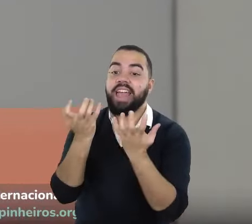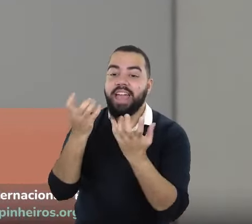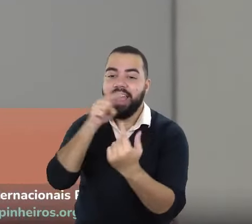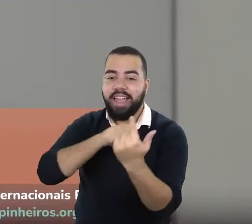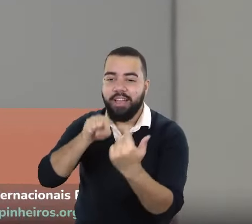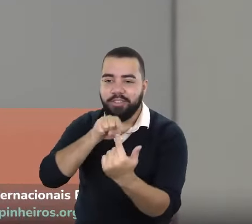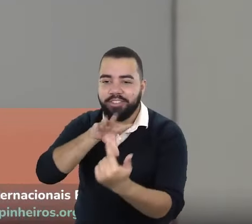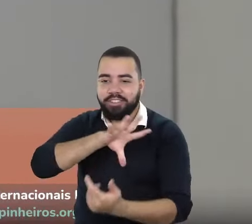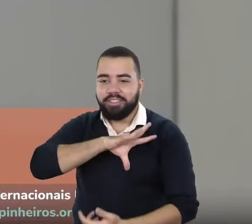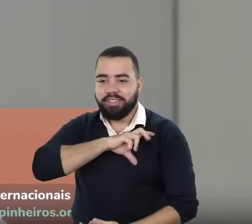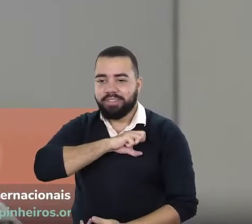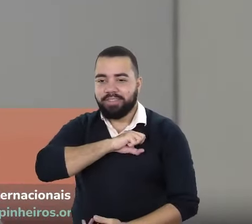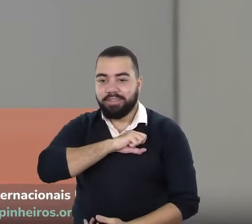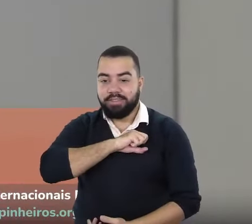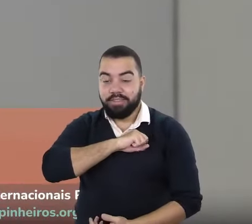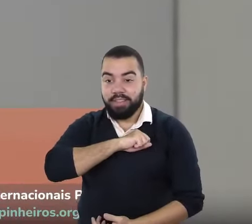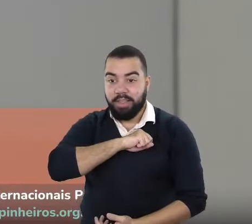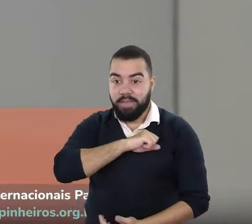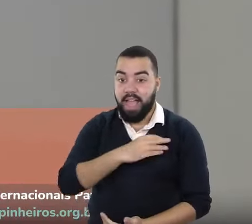encontrar. Oh,